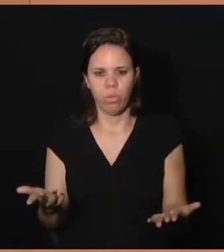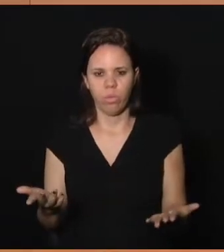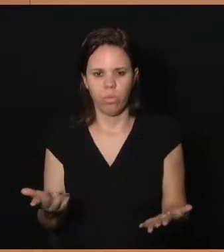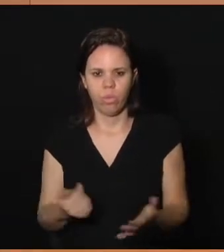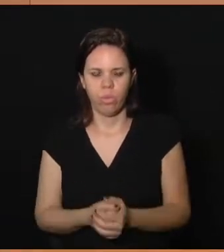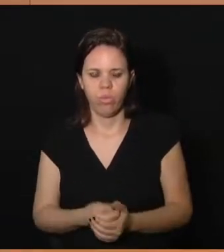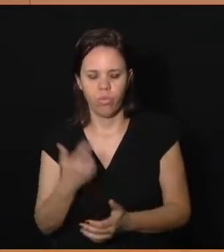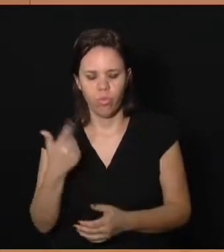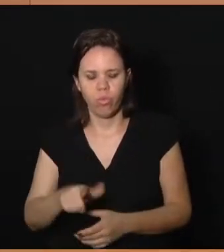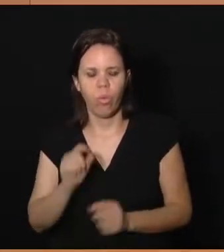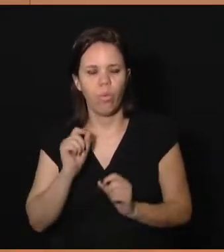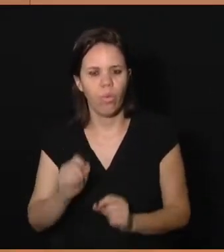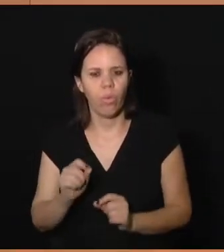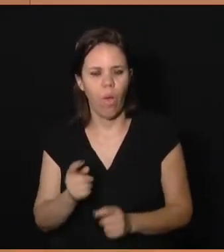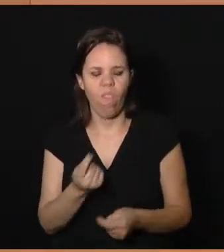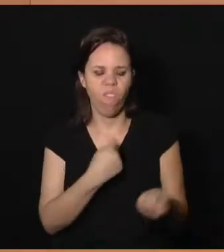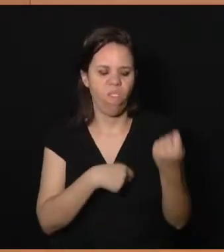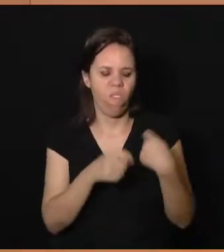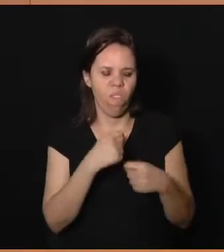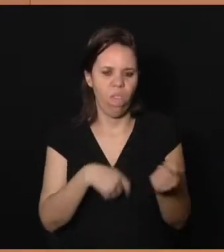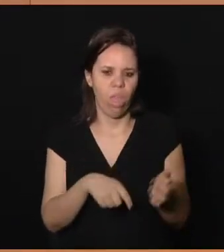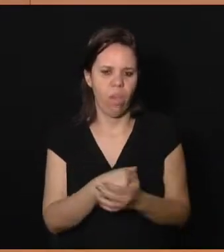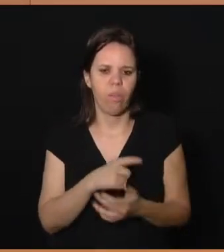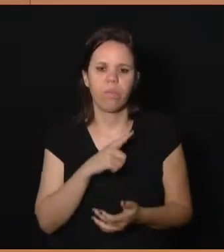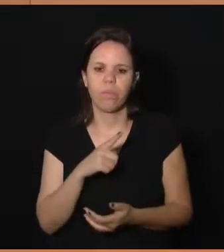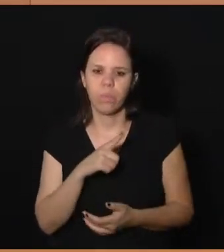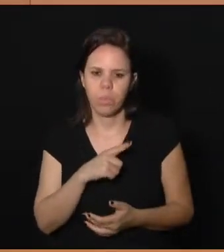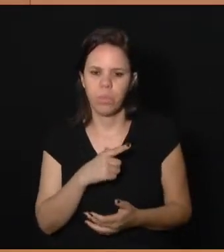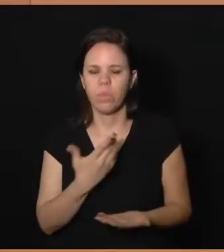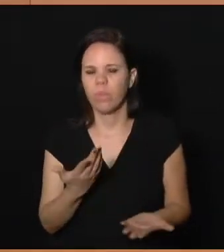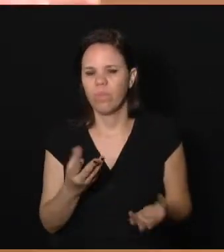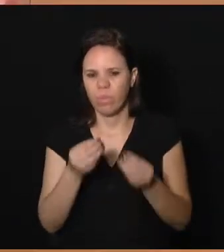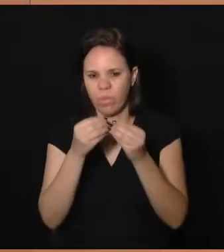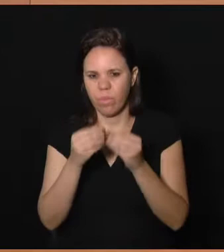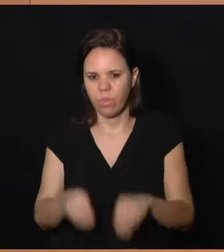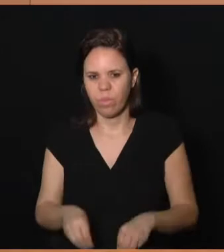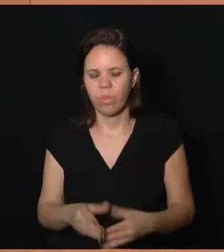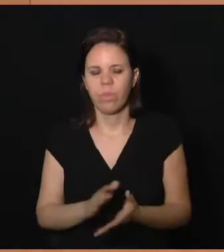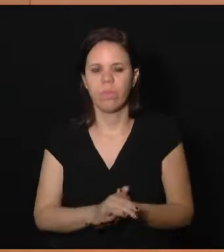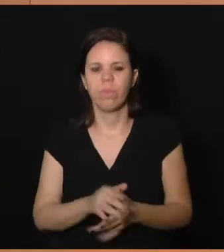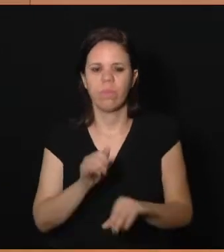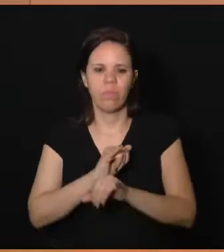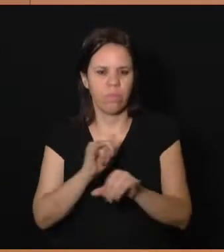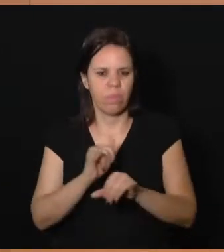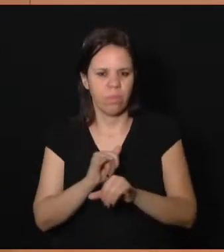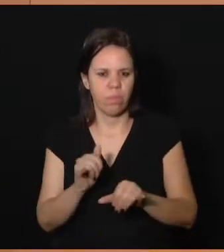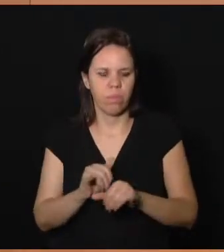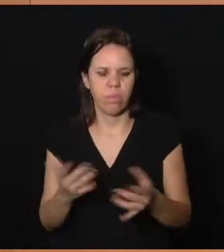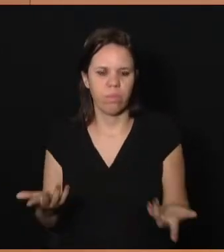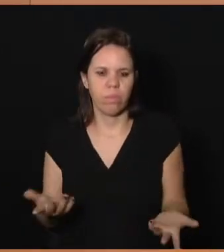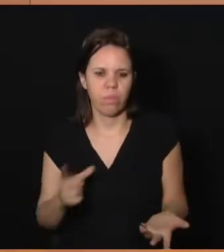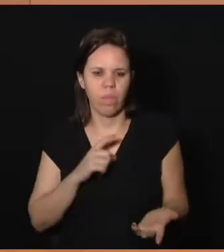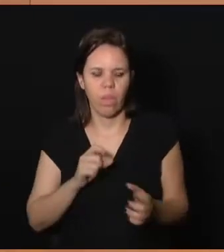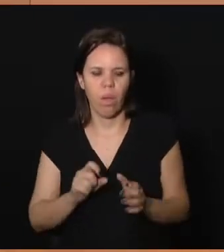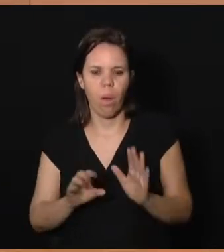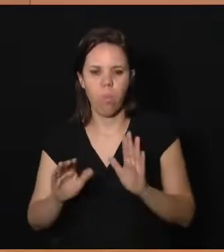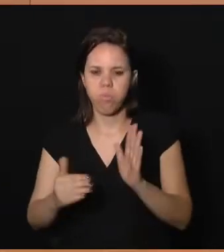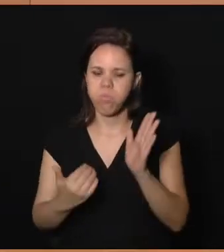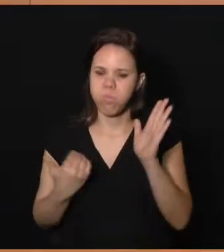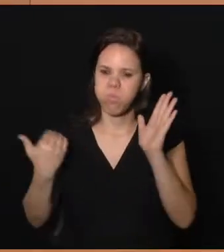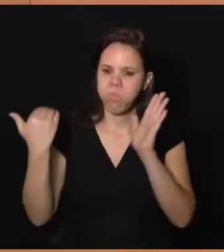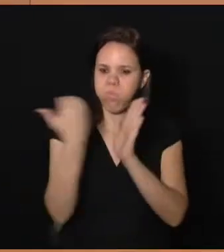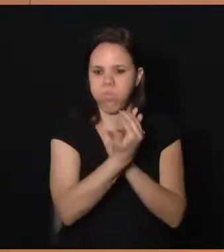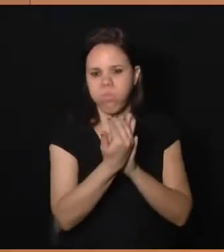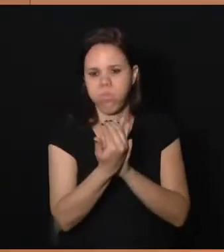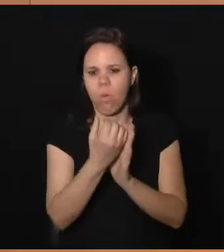De novo, por questões econômicas, infelizmente nós temos tido quedas ali, por mais que seja noticiado pela imprensa, olha, aumento do número, do volume